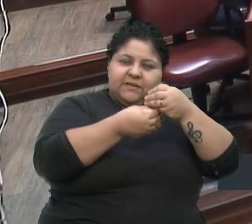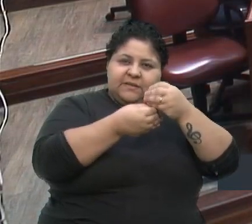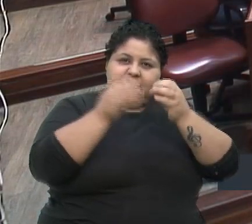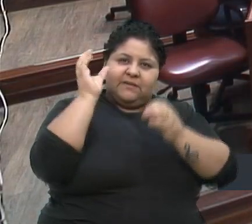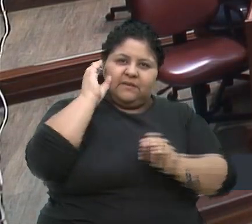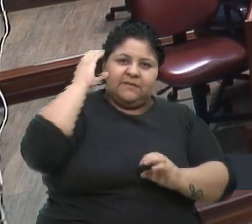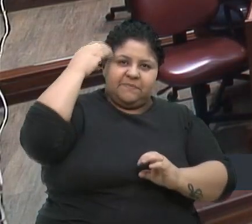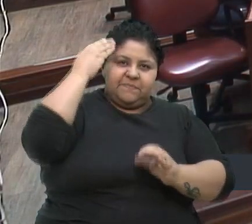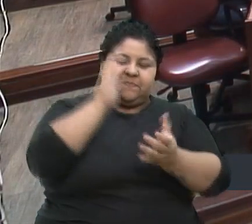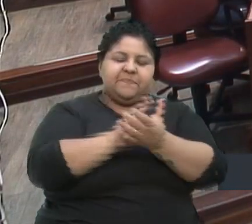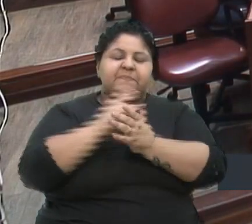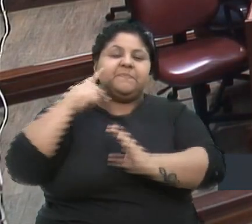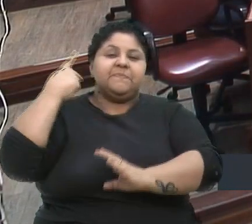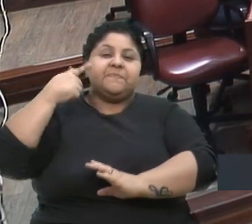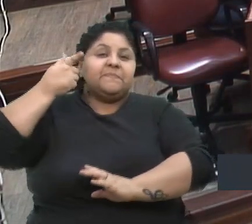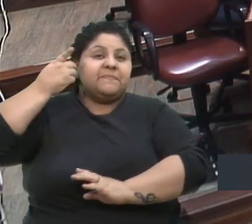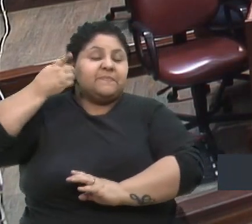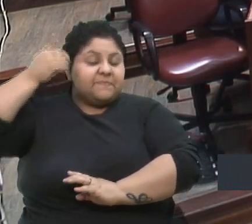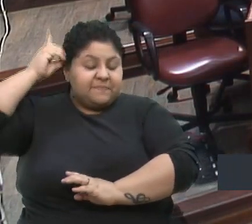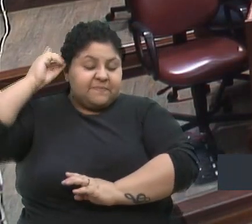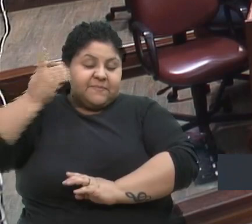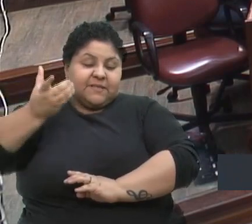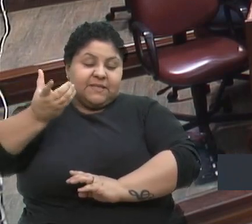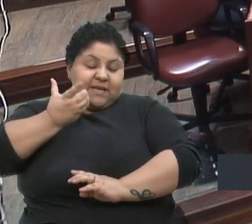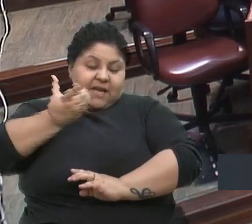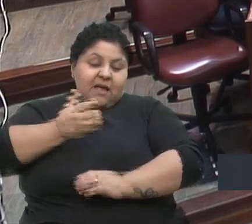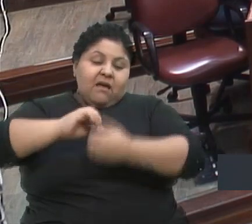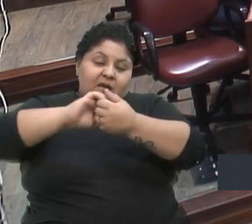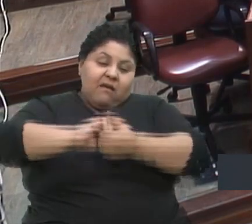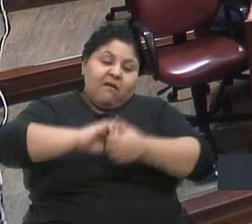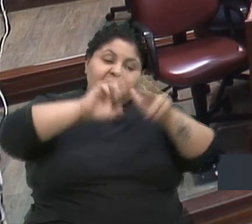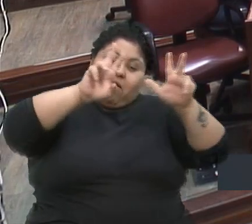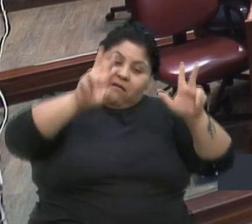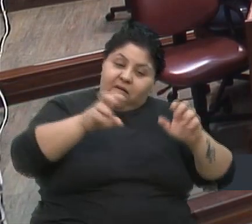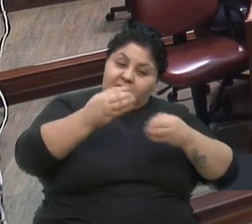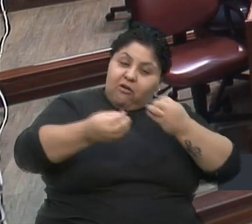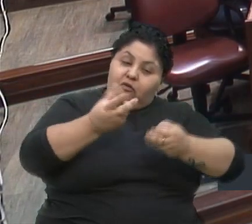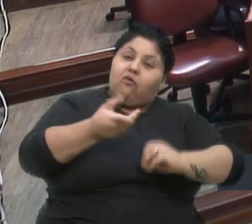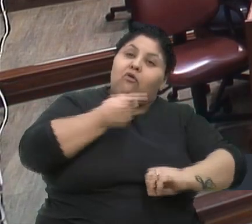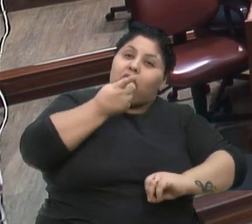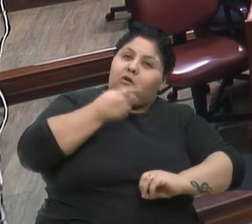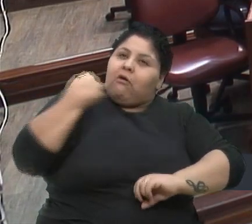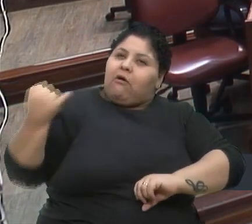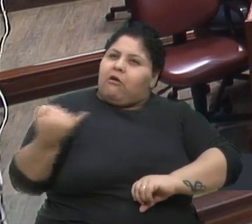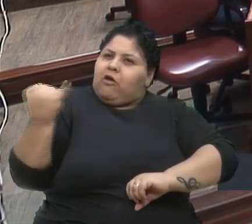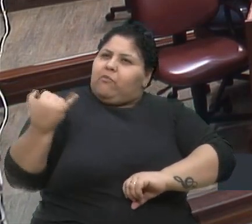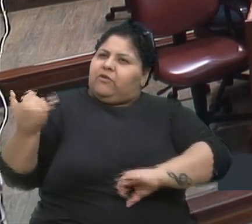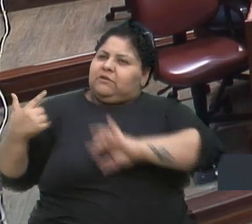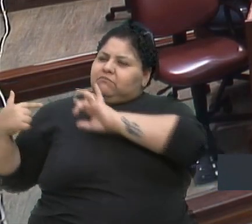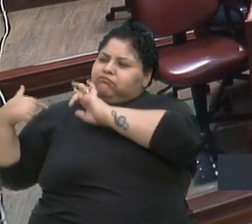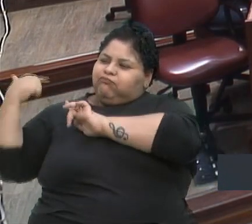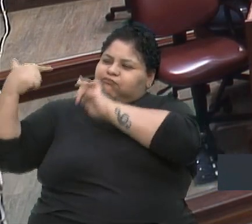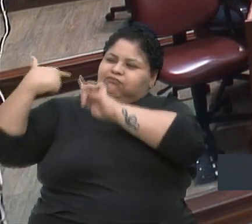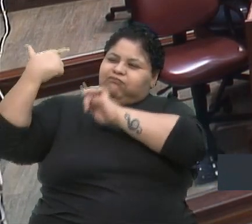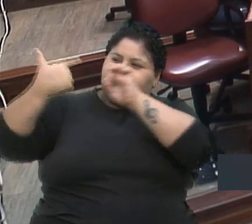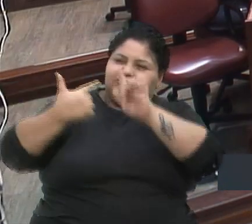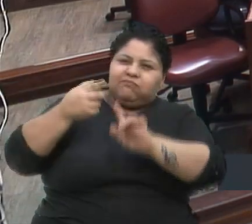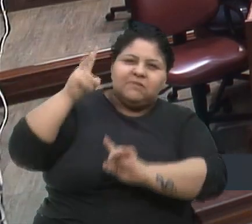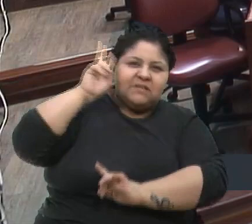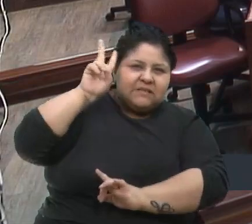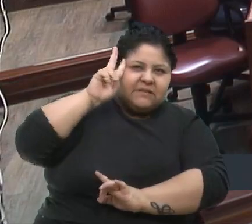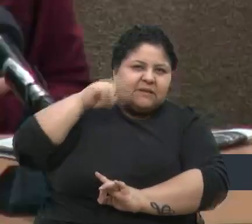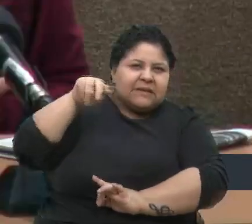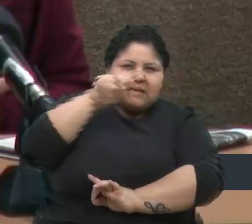cumprimentar pelo tema e até a forma como o senhor aborda, porque é importante nós resgatarmos a história. O que